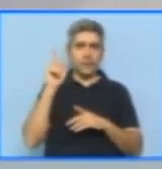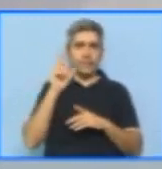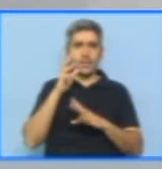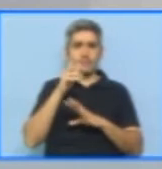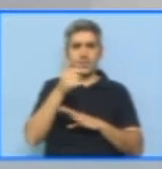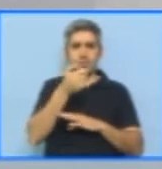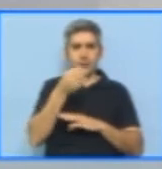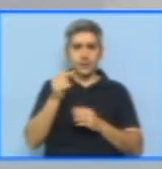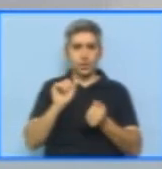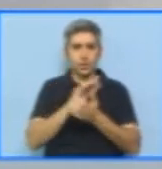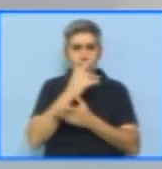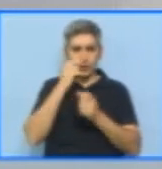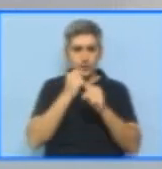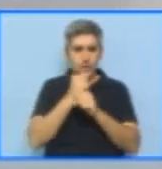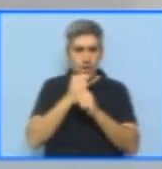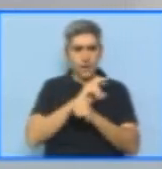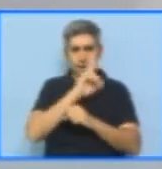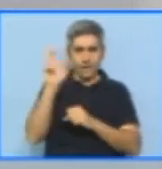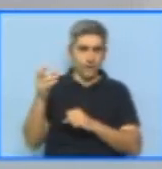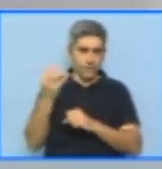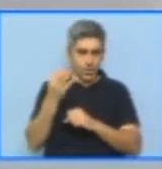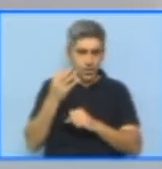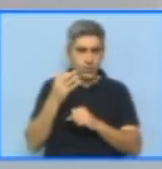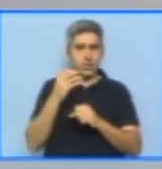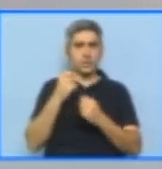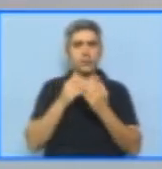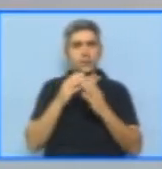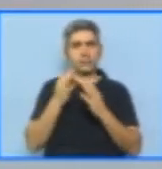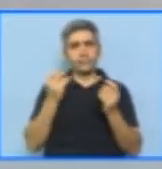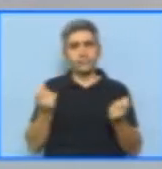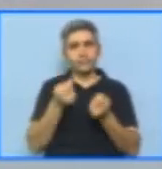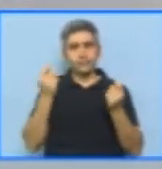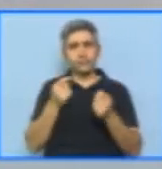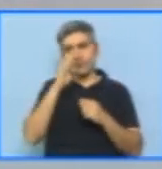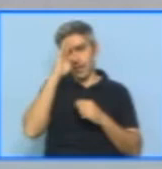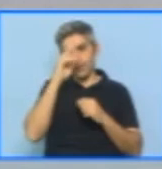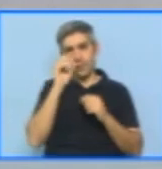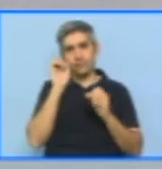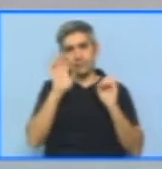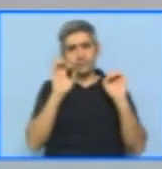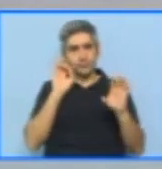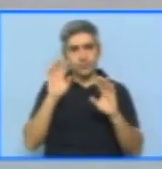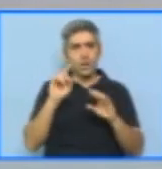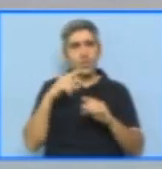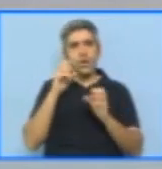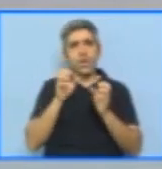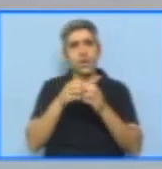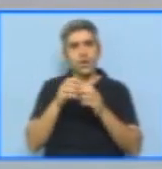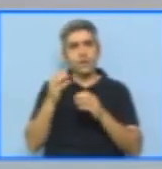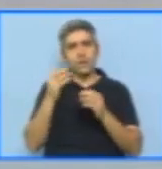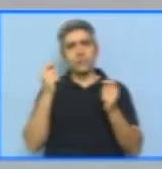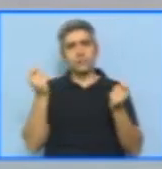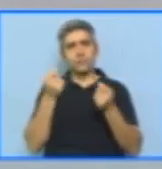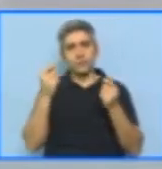1.500 jornalistas e, na essência, todos estiveram a promover a visita do Papa. E depois houve equipas que promoveram outras coisas. Os escoteiros